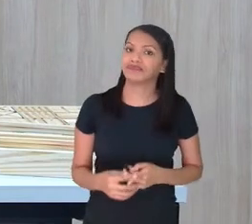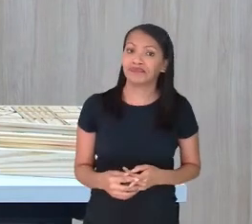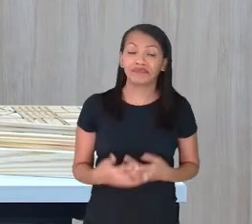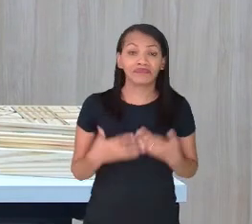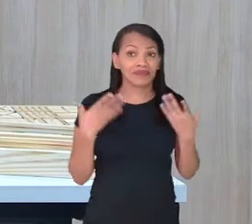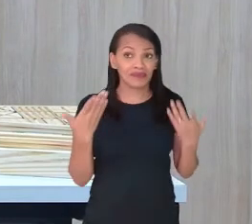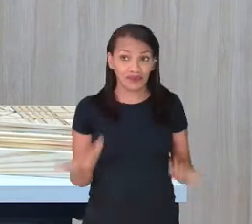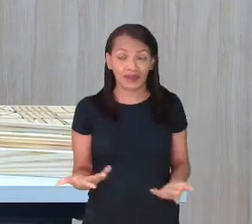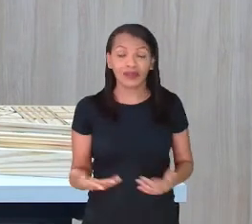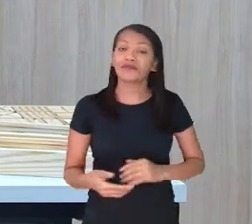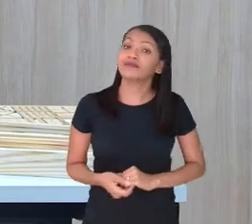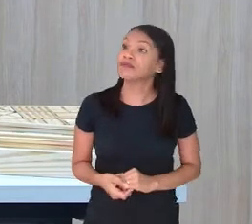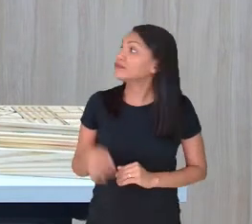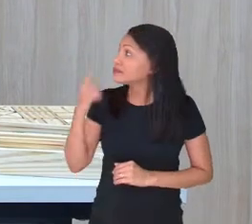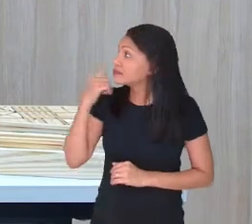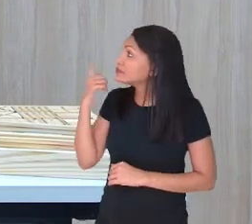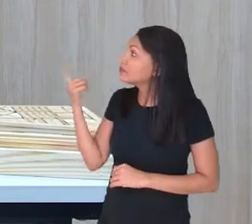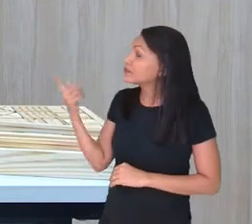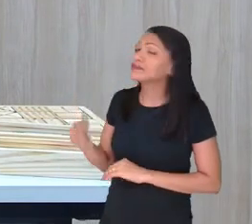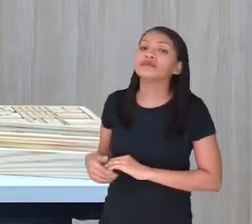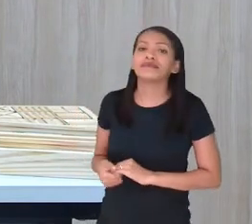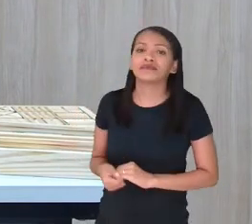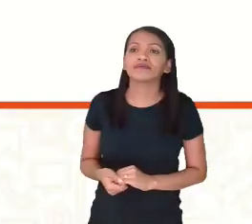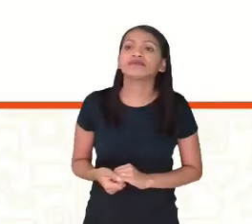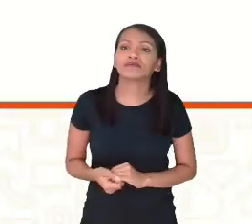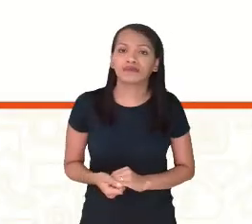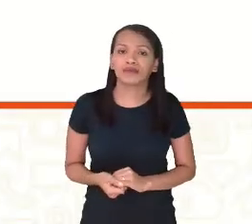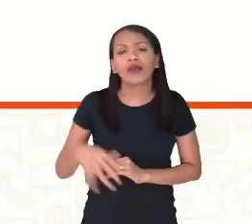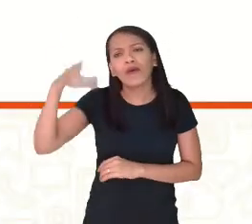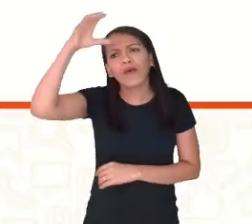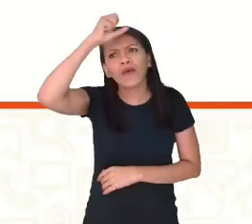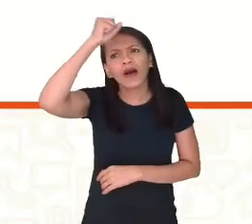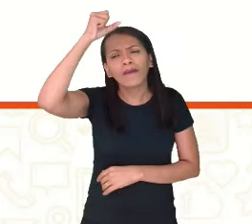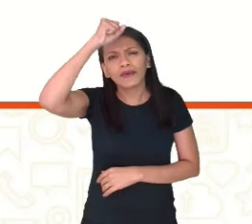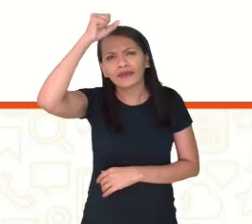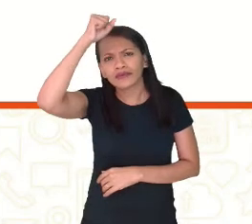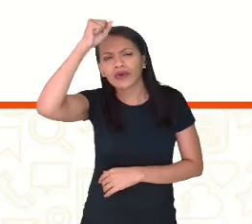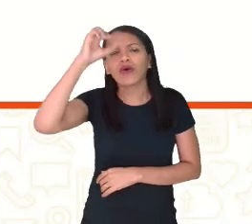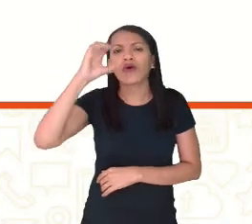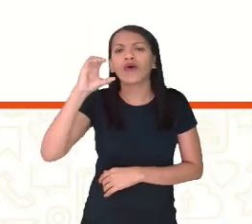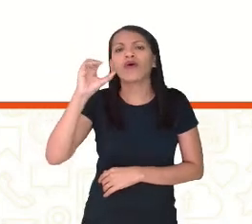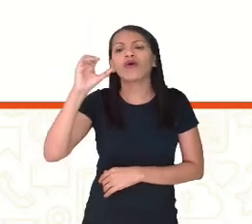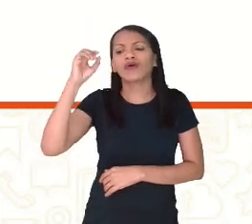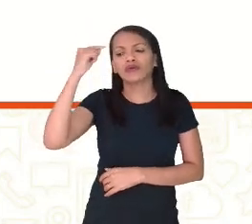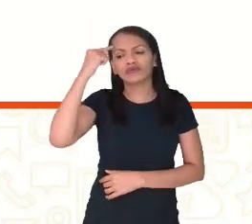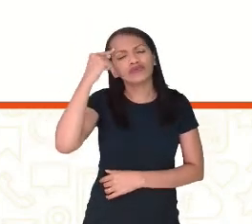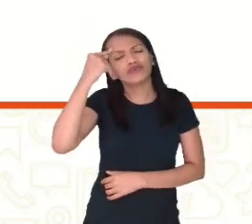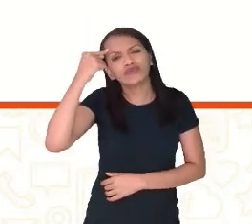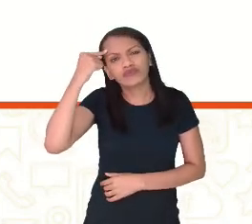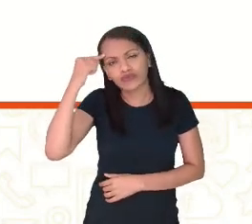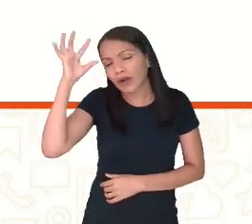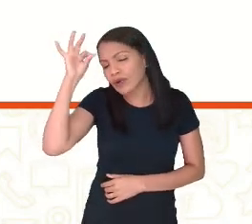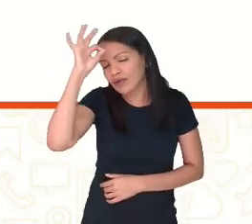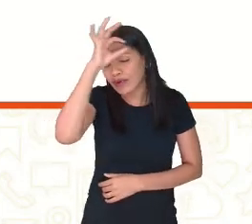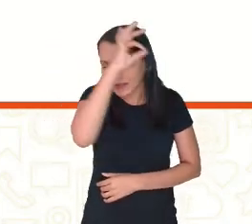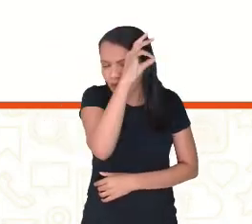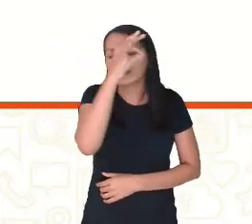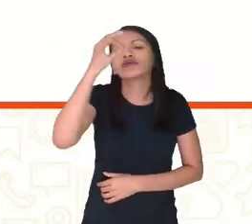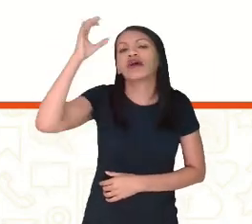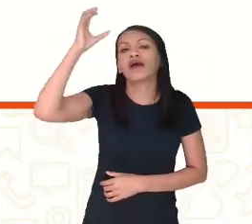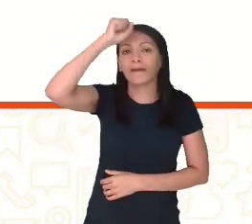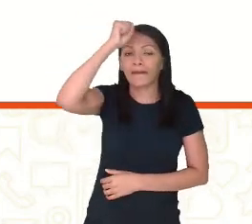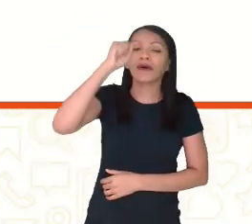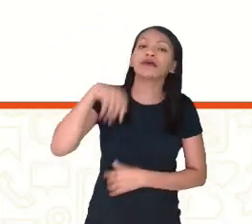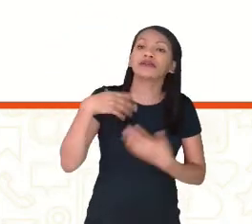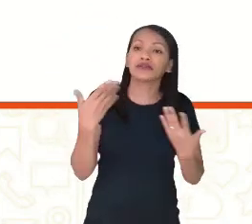Bom, a cognição, que é a aprendizagem, não é? É o resultado da interação entre